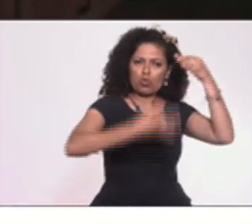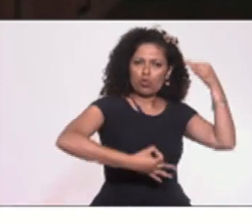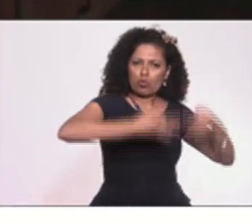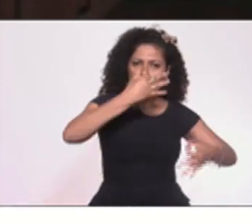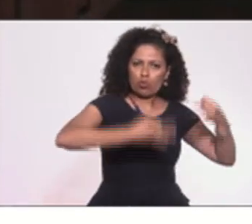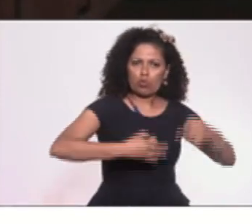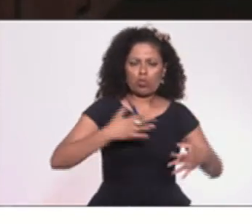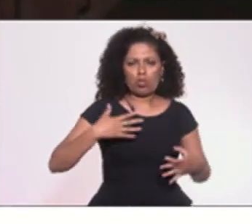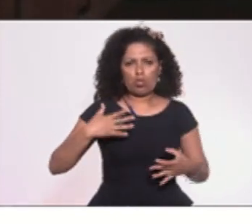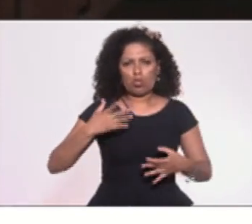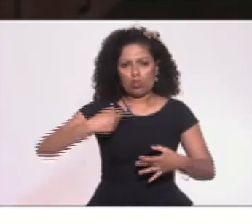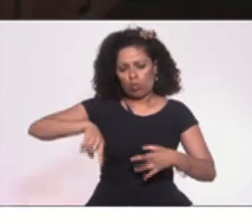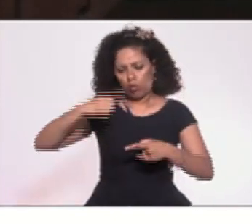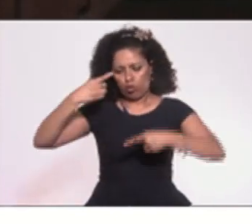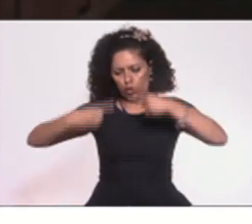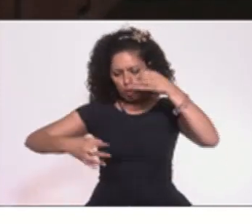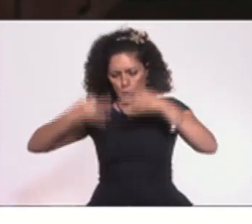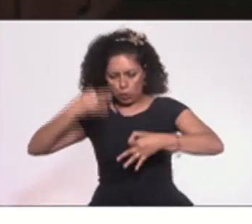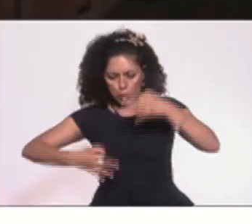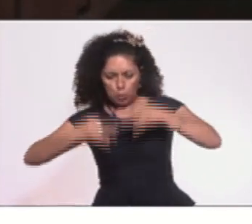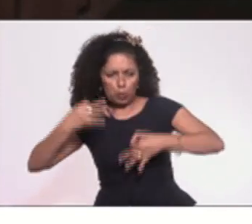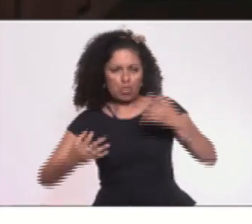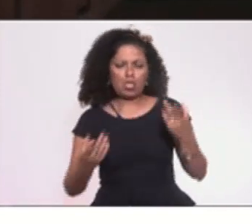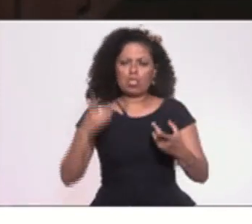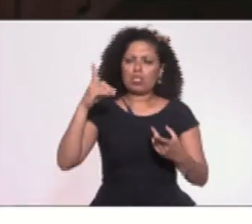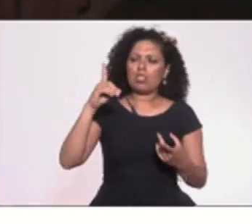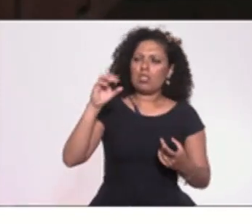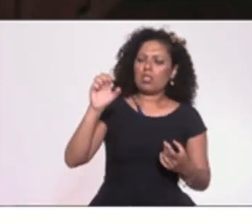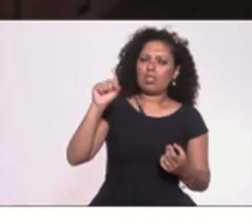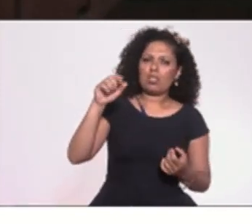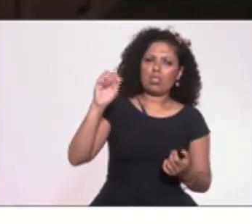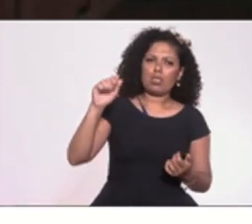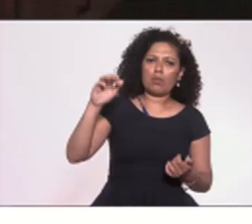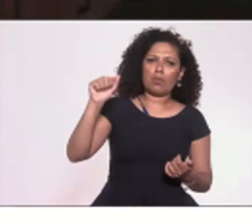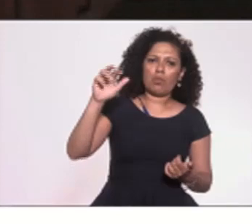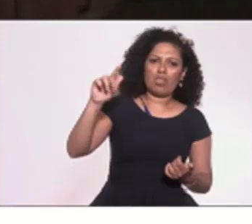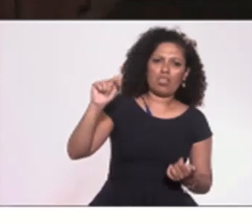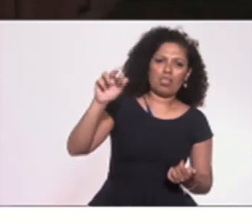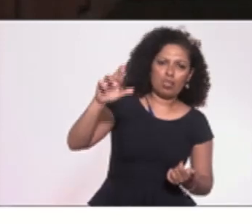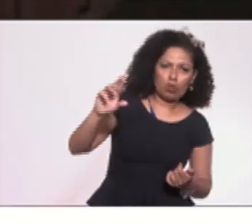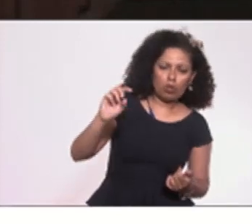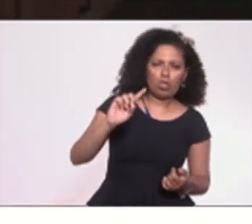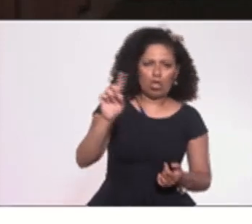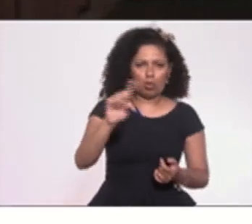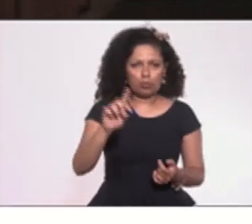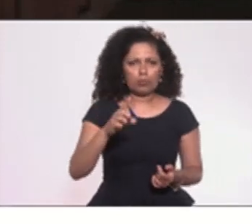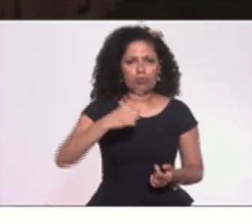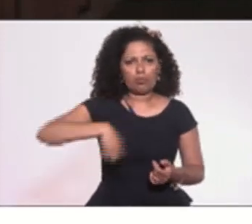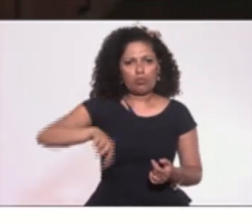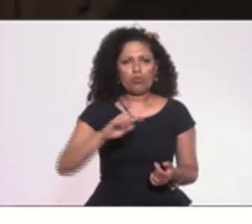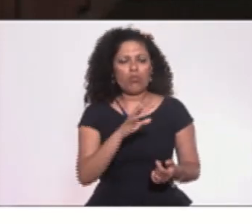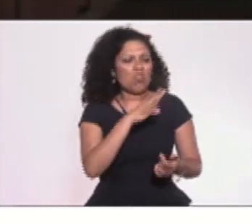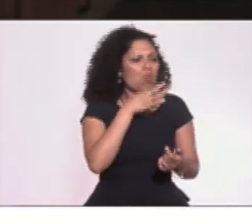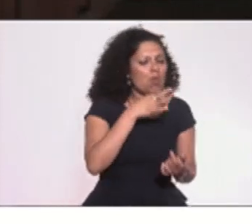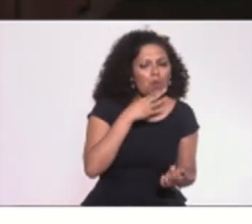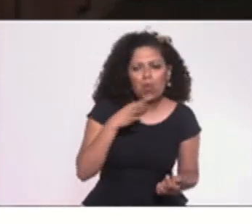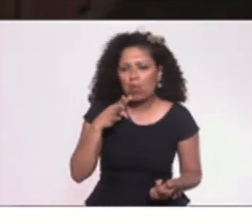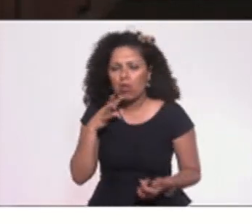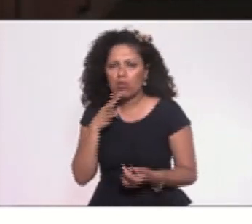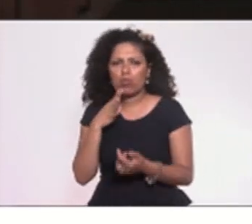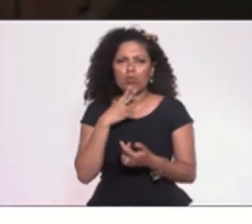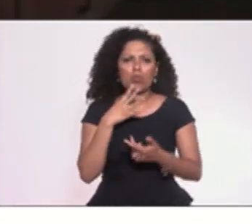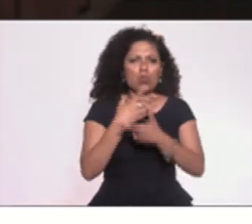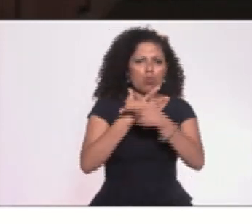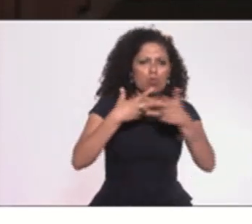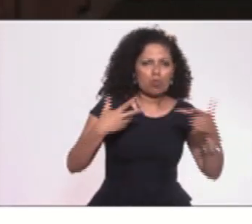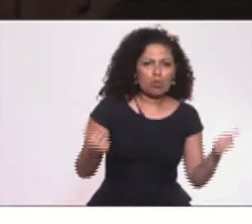somos juízes, nem desembargadores ou procuradores, para termos vastos conhecimentos sobre a